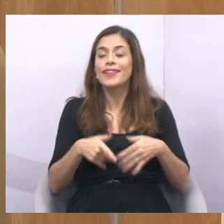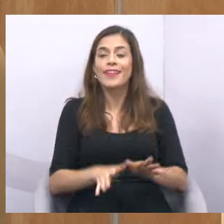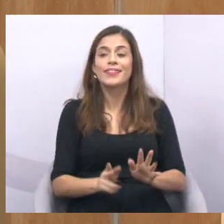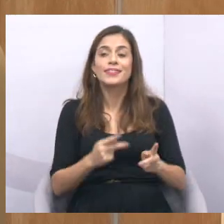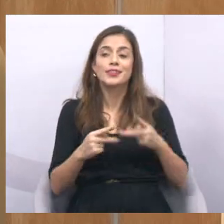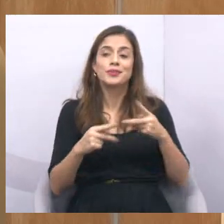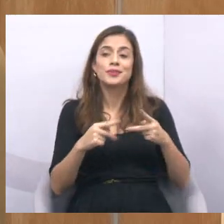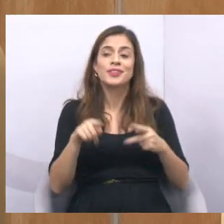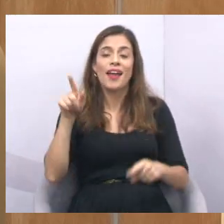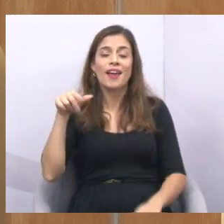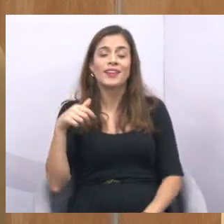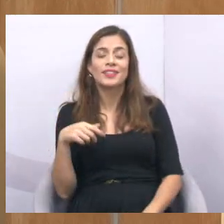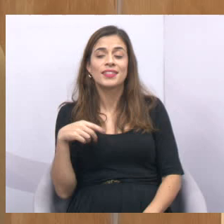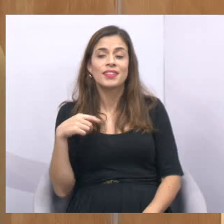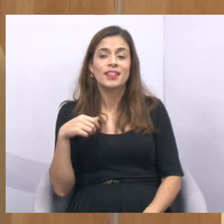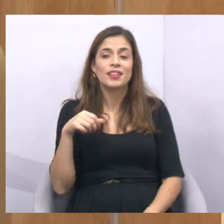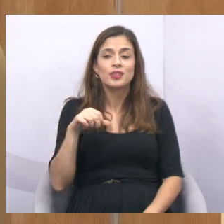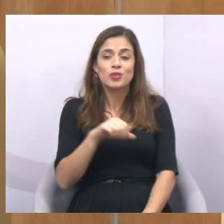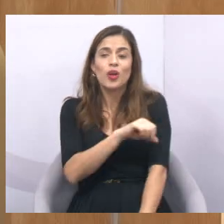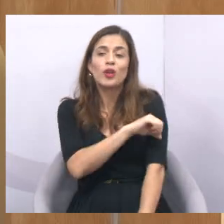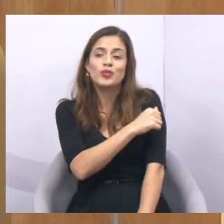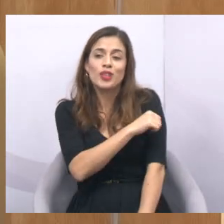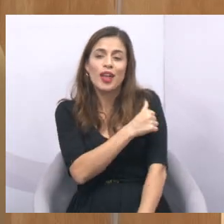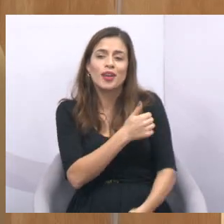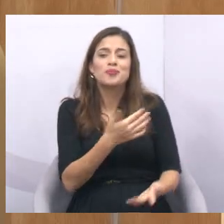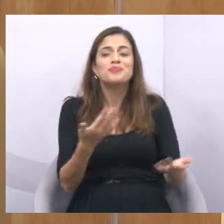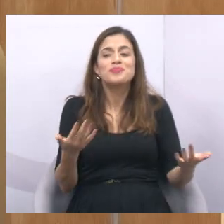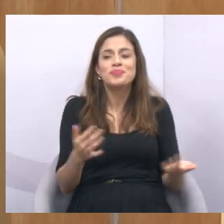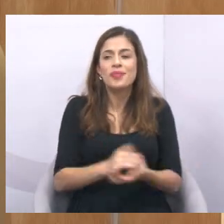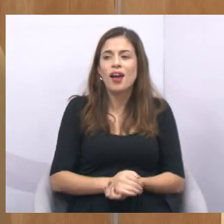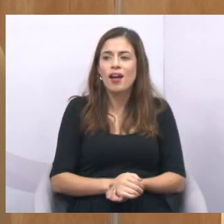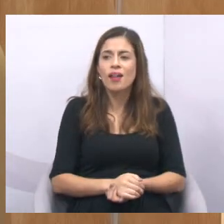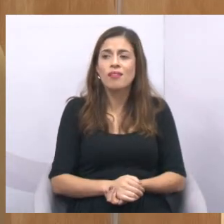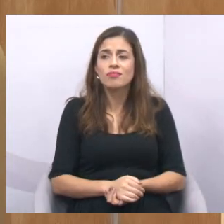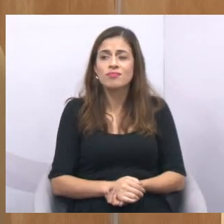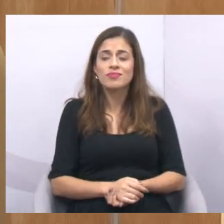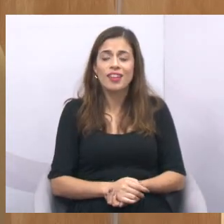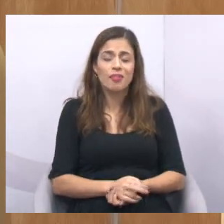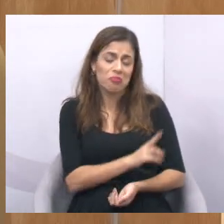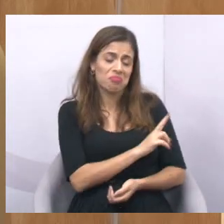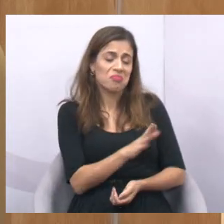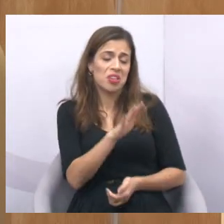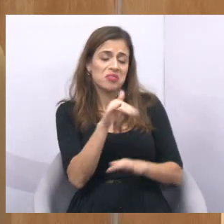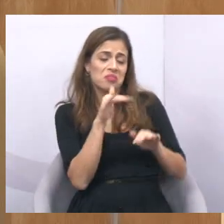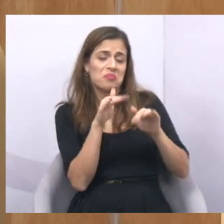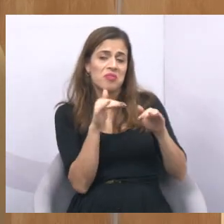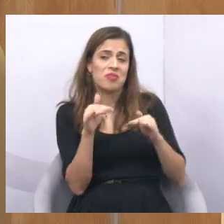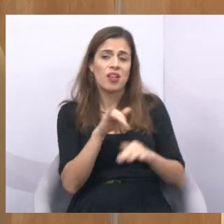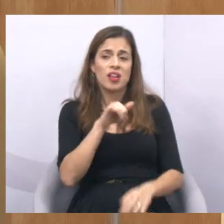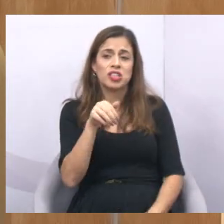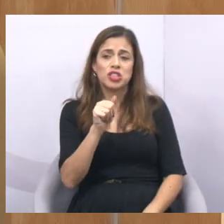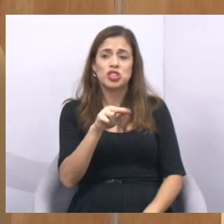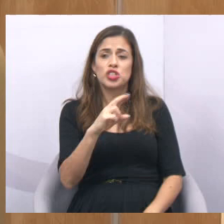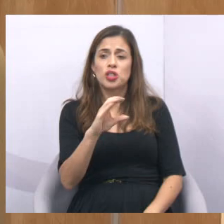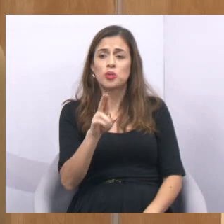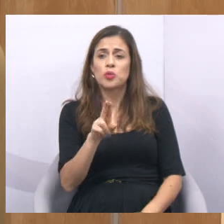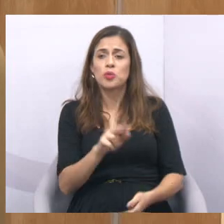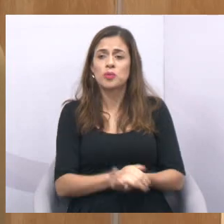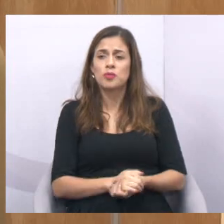era do Rio de Janeiro. Né? Então, o Jacu, e esse apelido ficou. Tá? Mas eu falei, eu vou para a